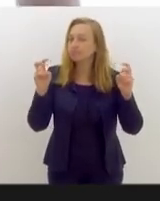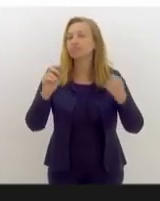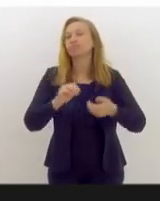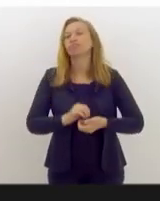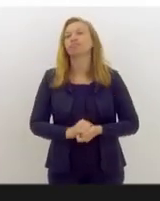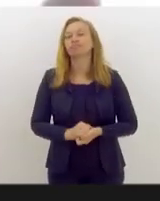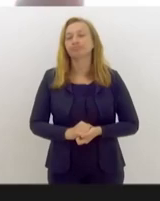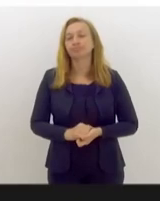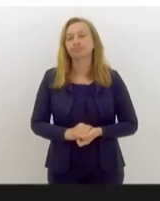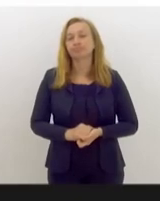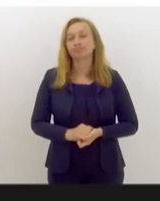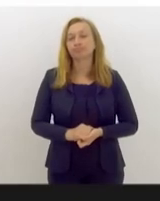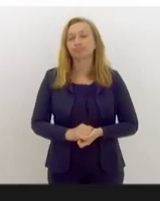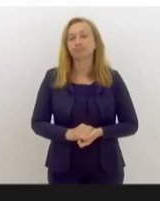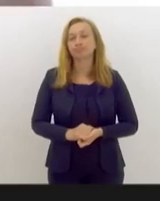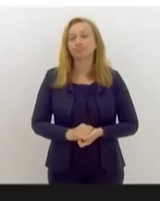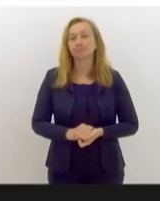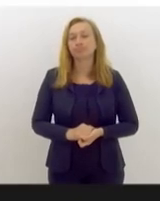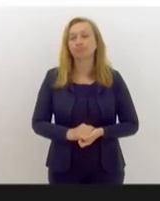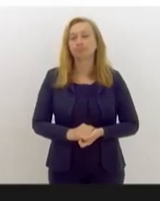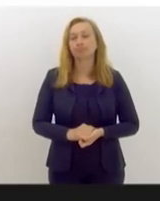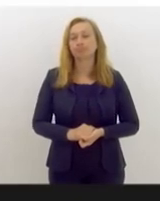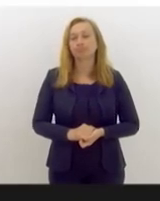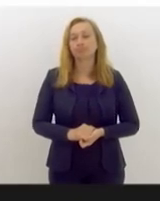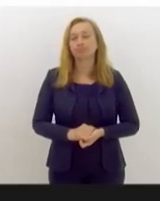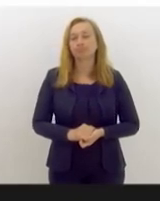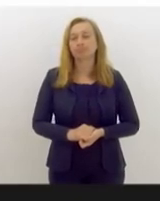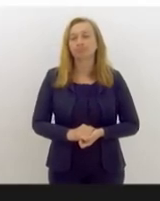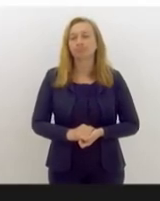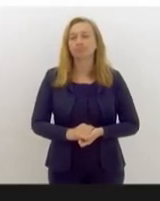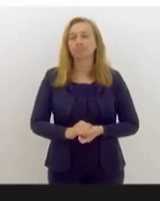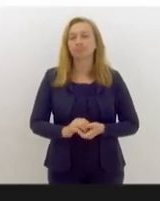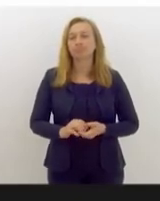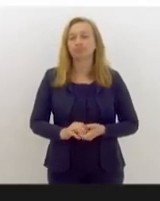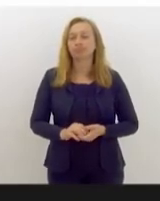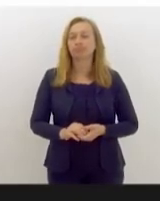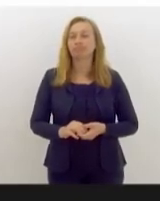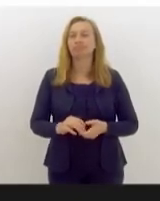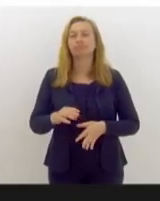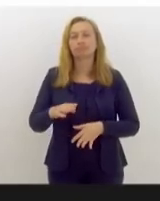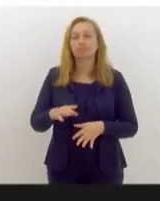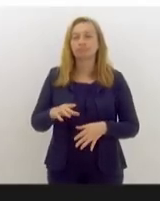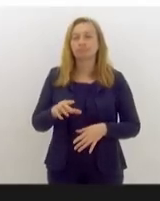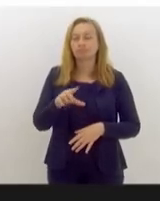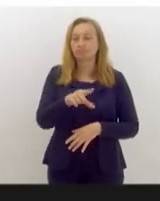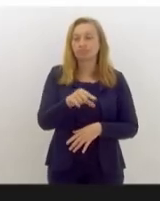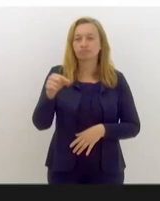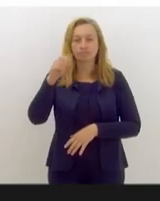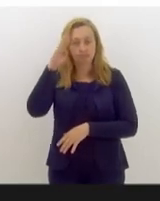demandas, considerar essa uma das demandas prioritárias. Então, eu quero